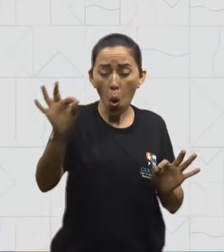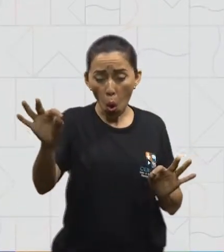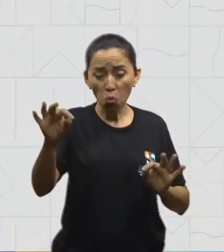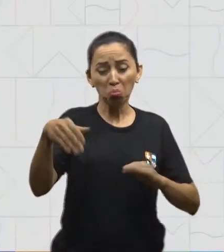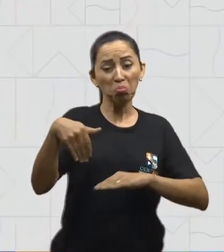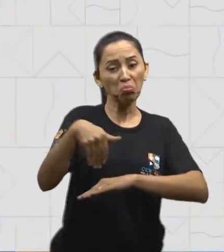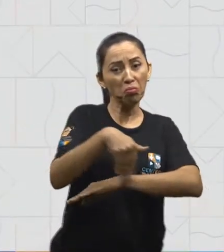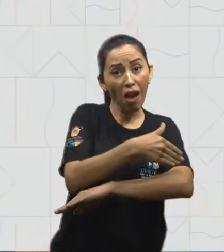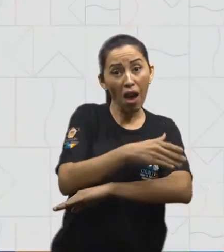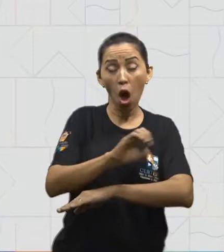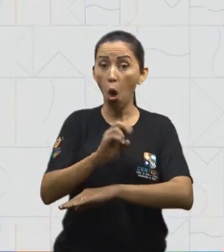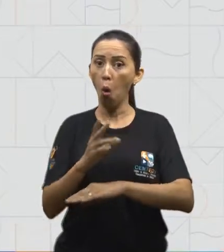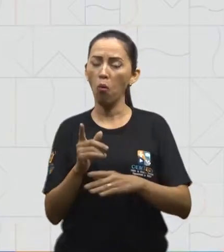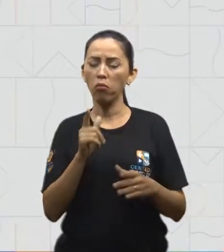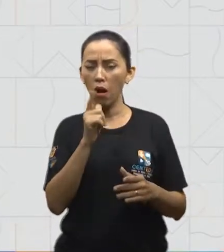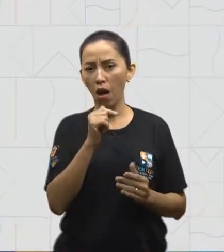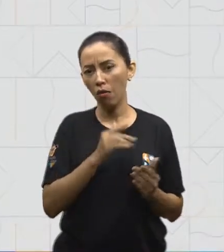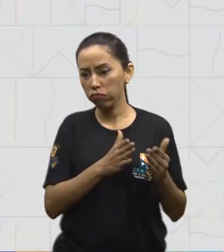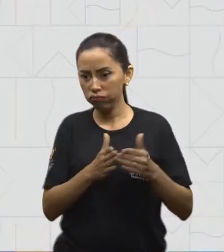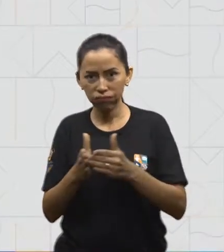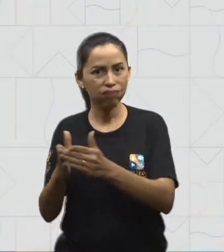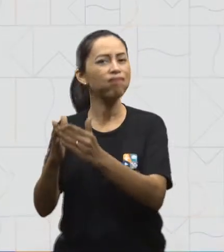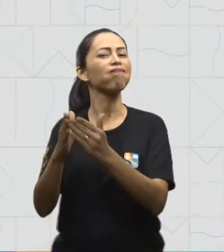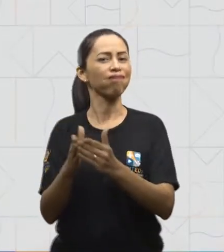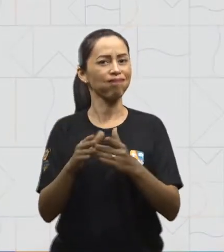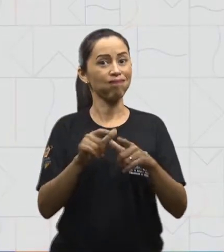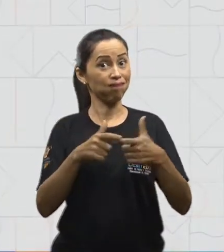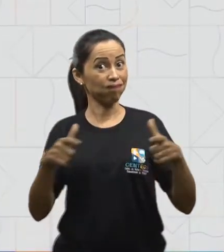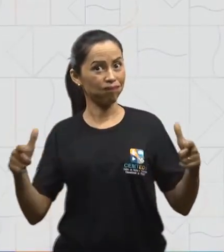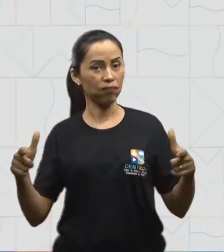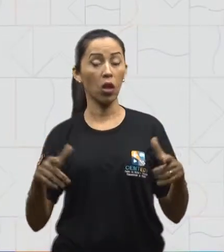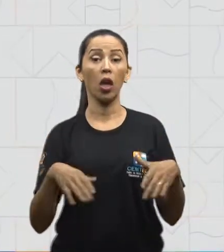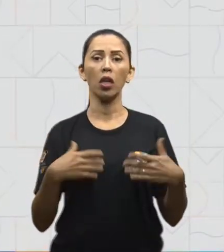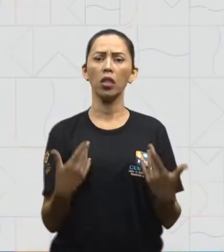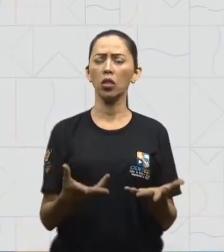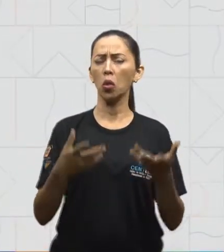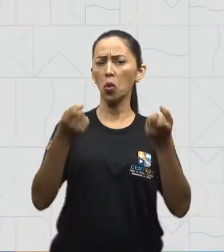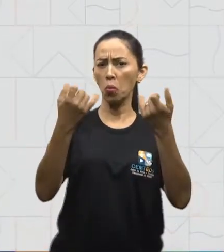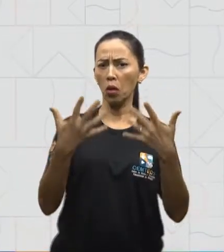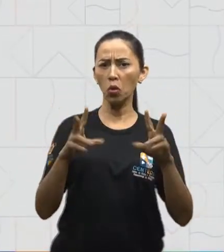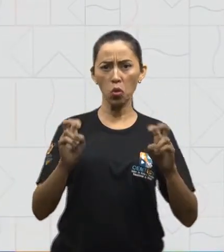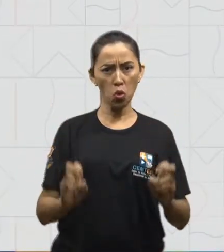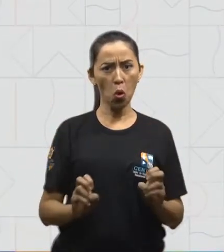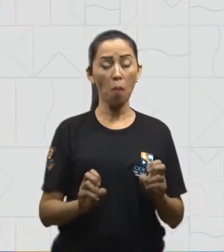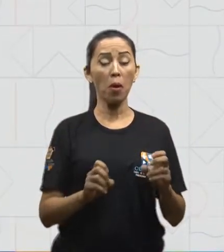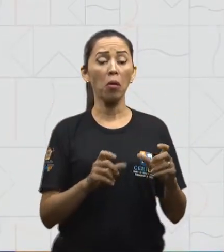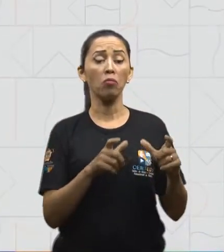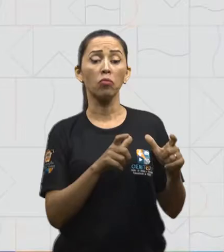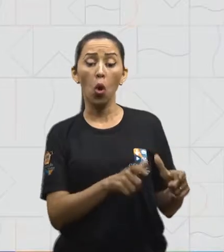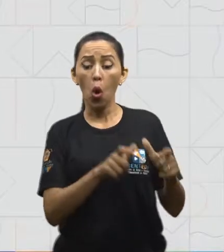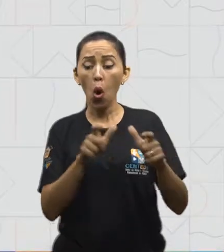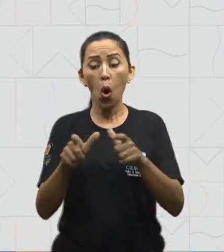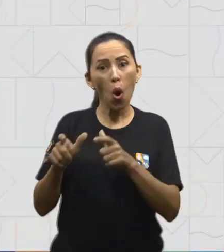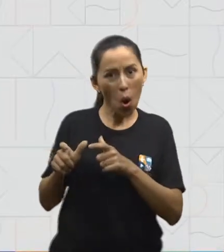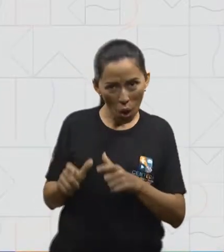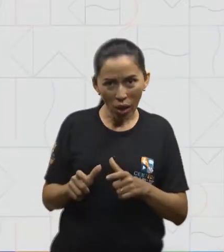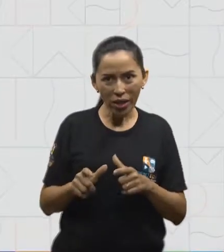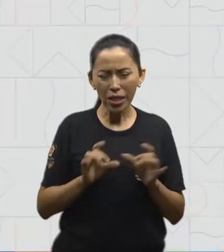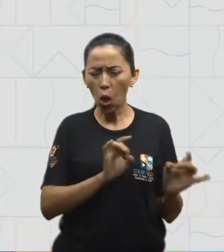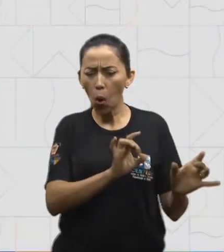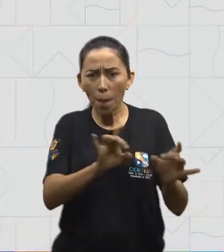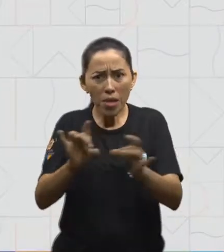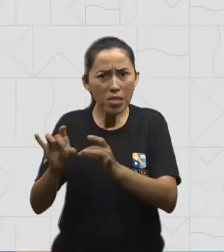aí à expansão do comércio. Falando em rotas comerciais, um dos melhores exemplos de como elas